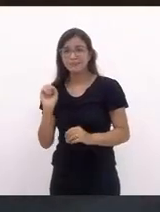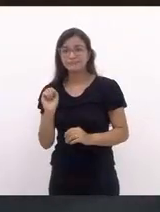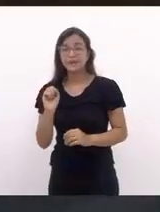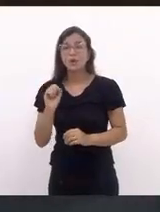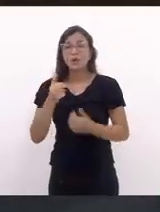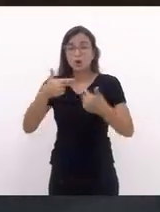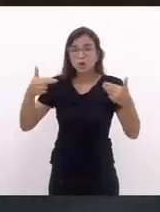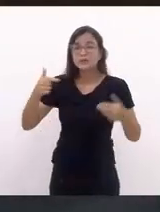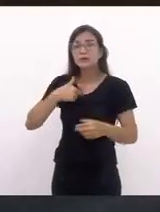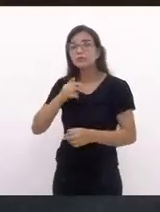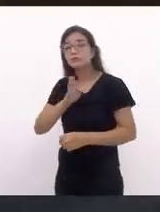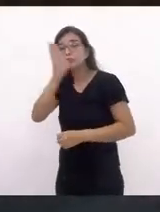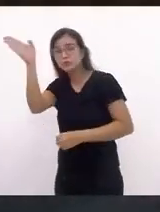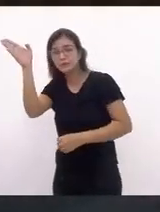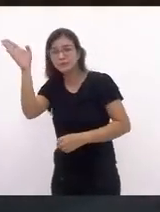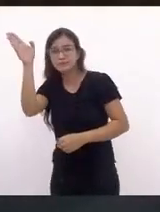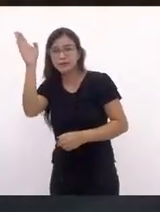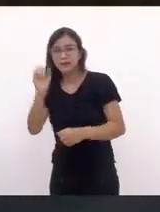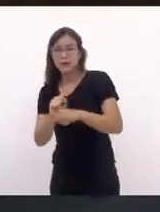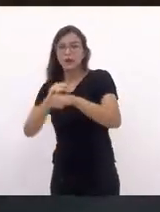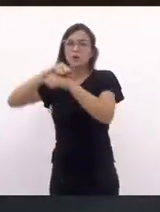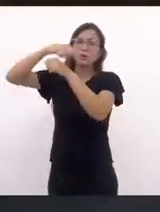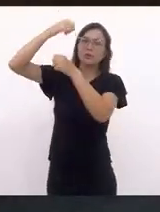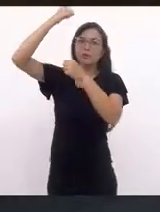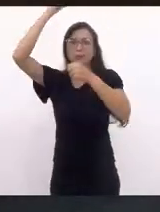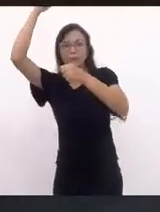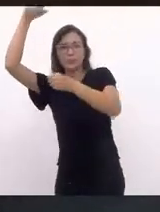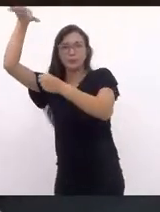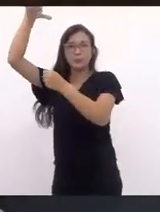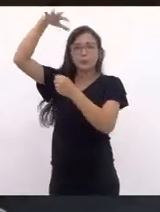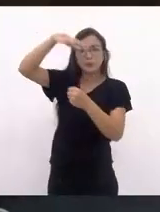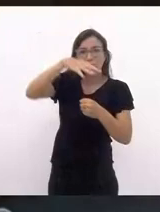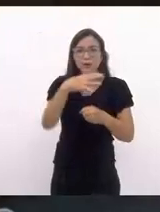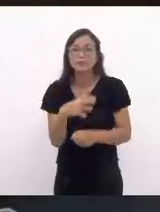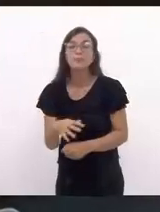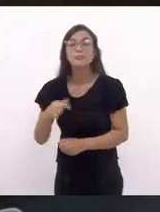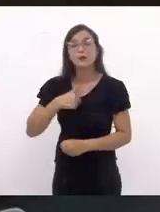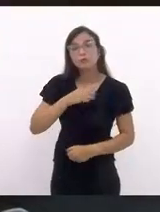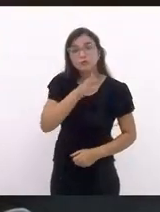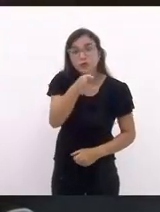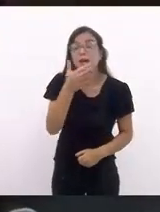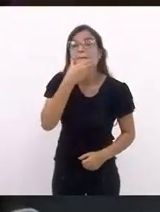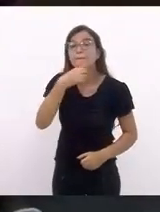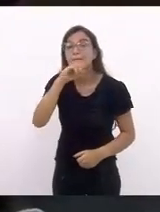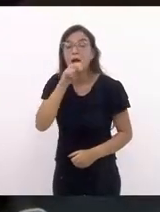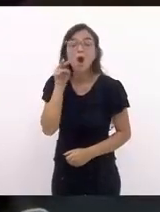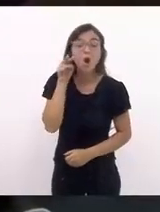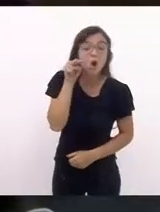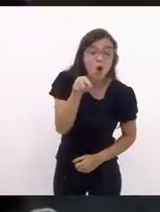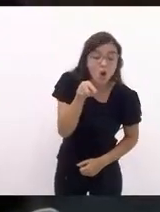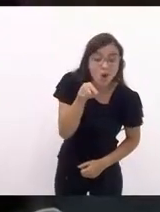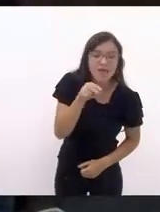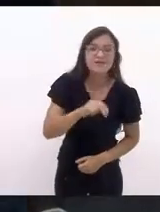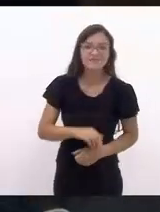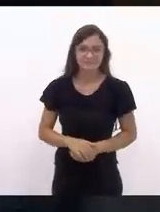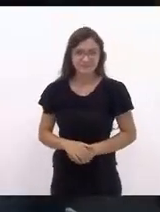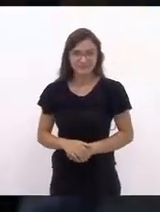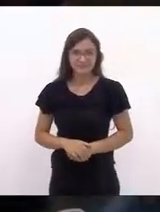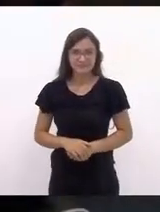minha querida paraquedista Alana meu pai estava no cefap